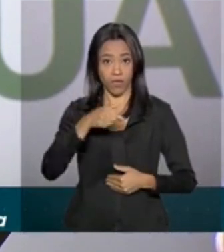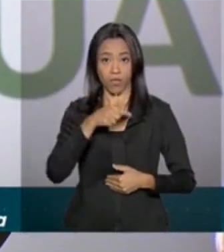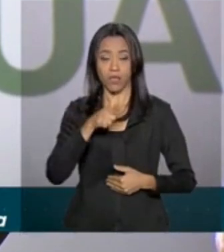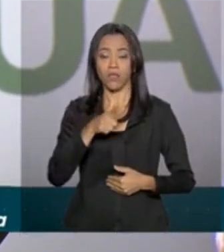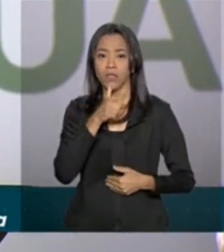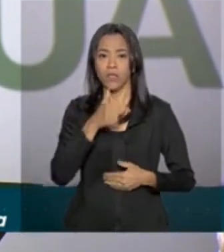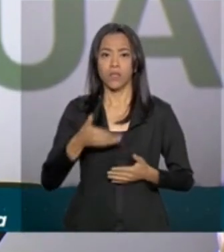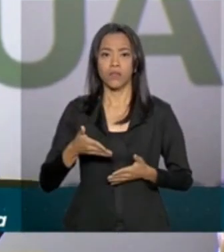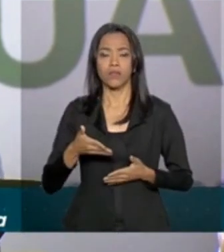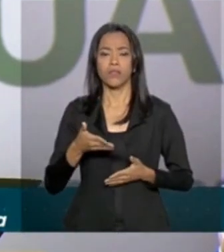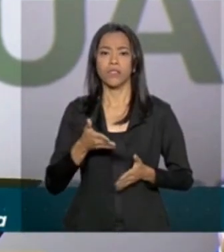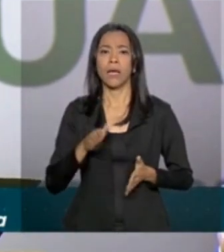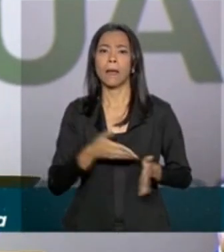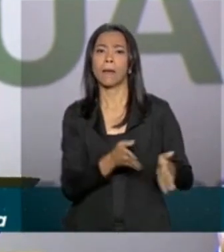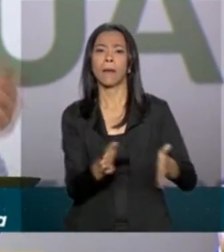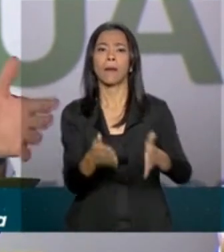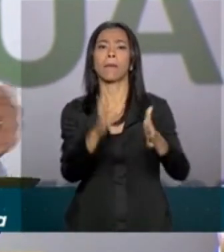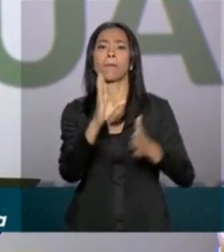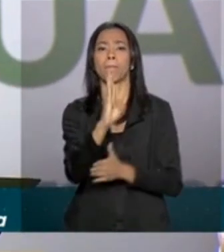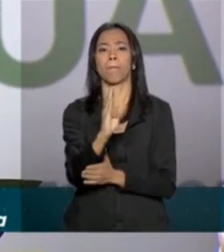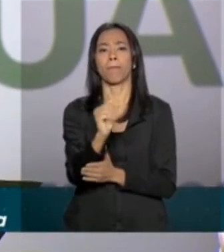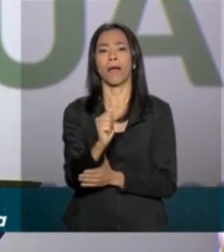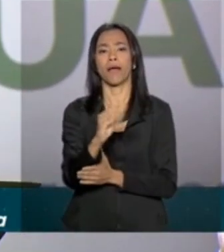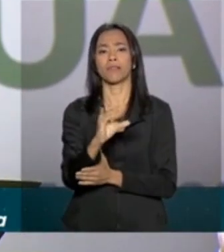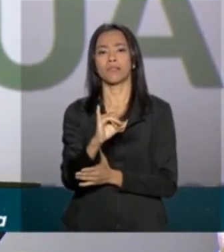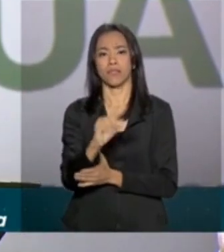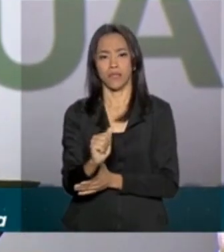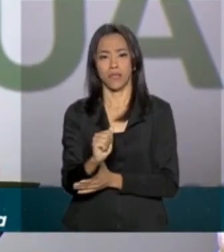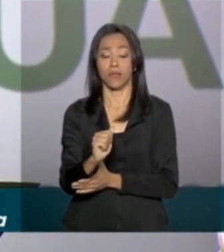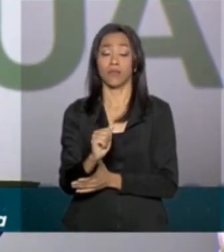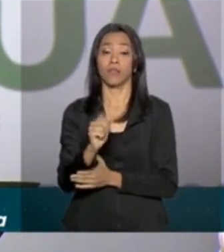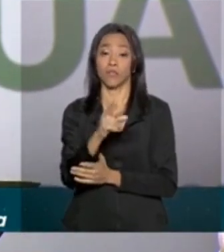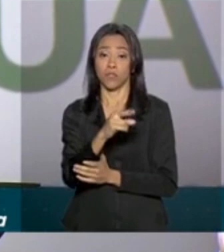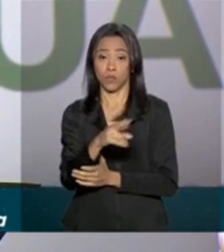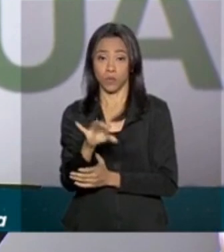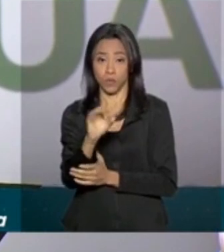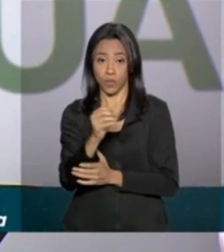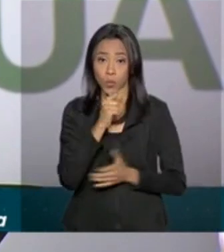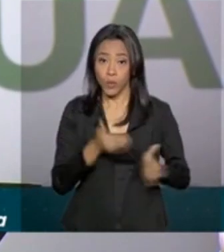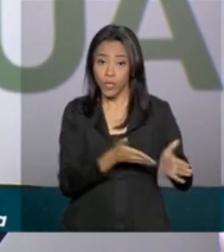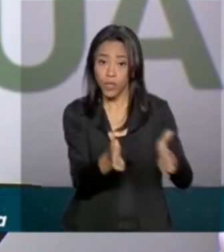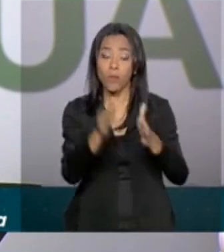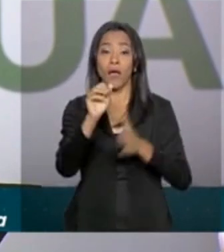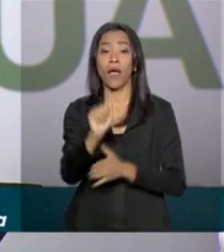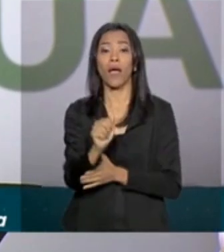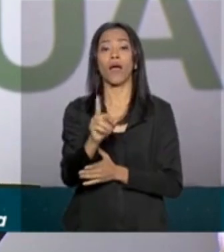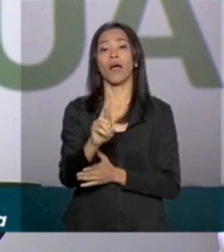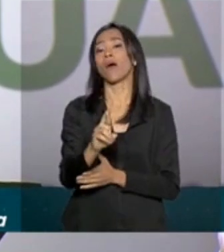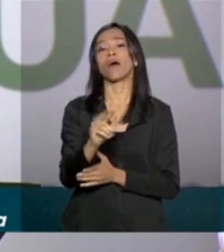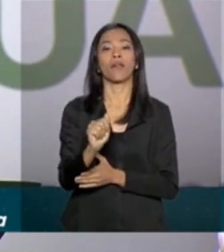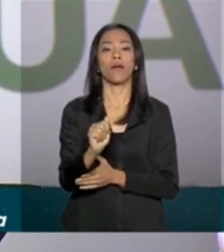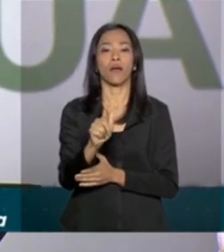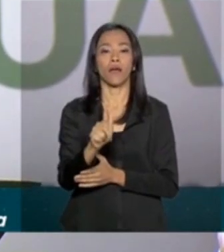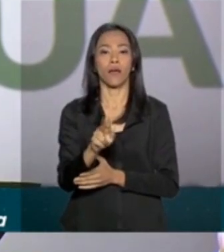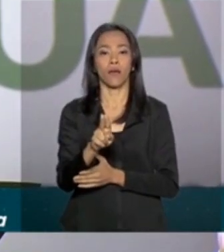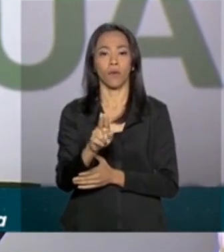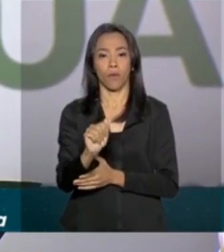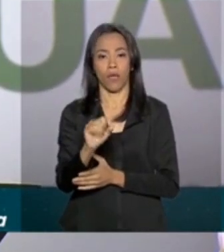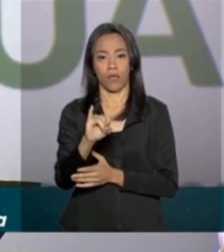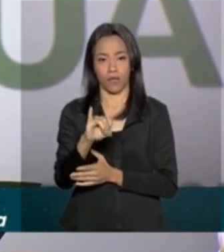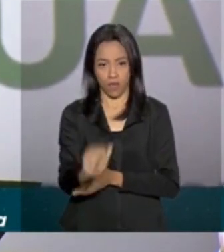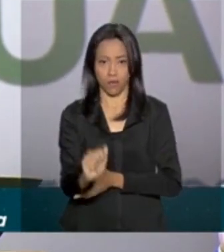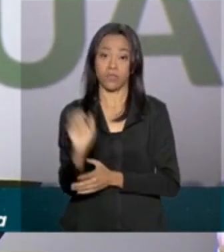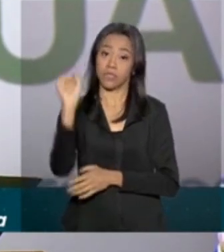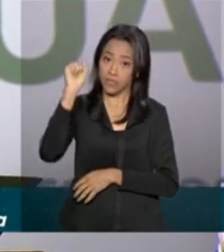da bacia do Araguaia, bem como outras que teremos pela frente. É o maior exemplo que nós podemos dar ao mundo que estamos,